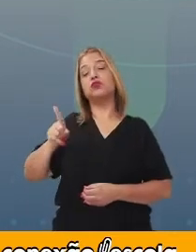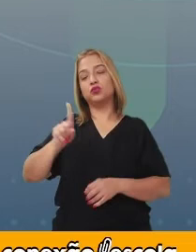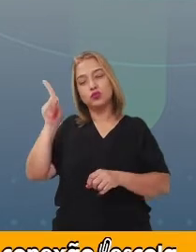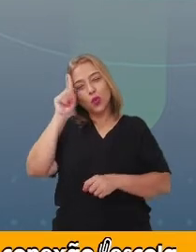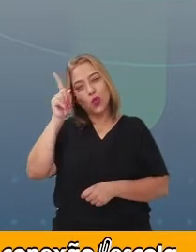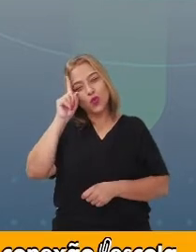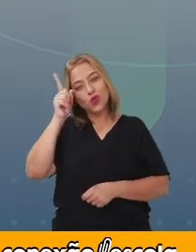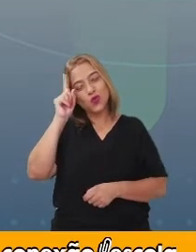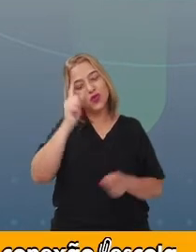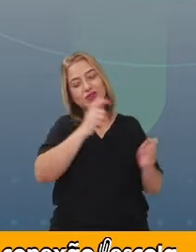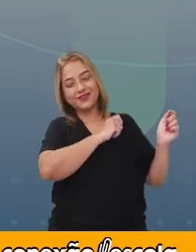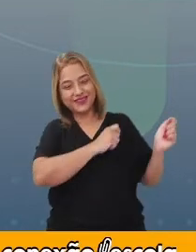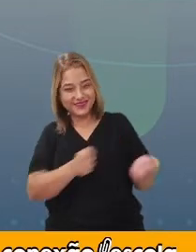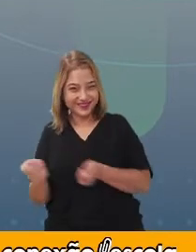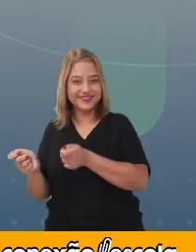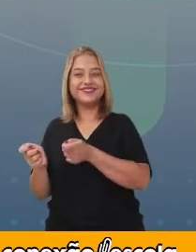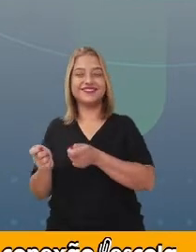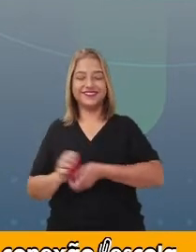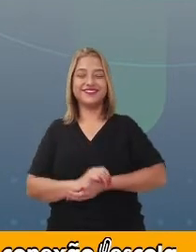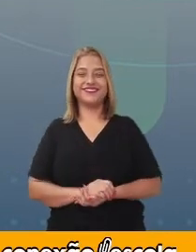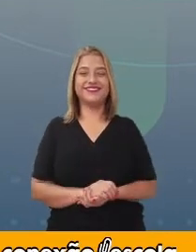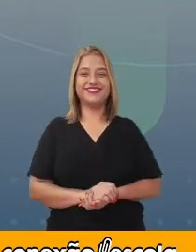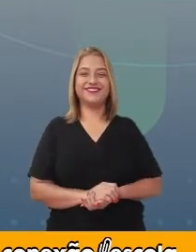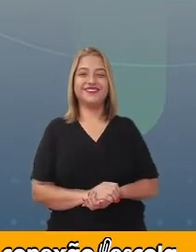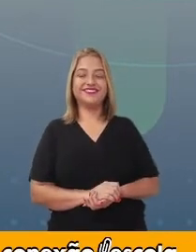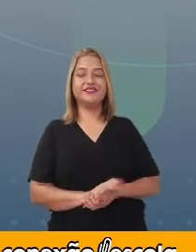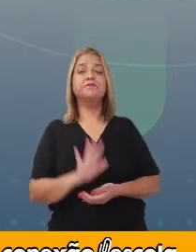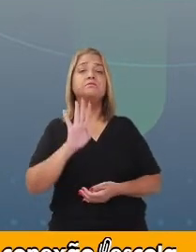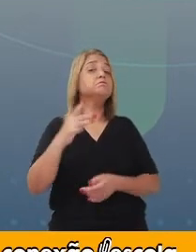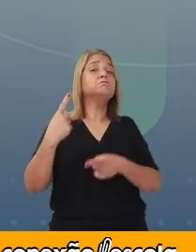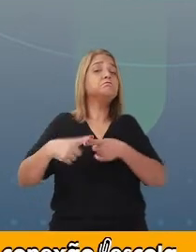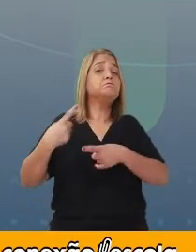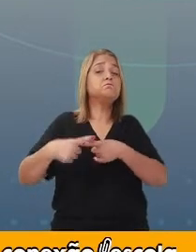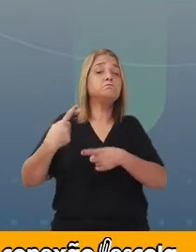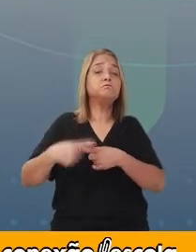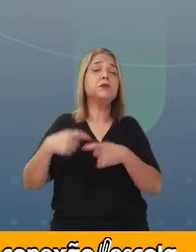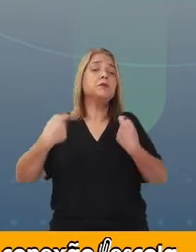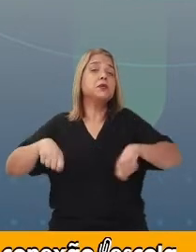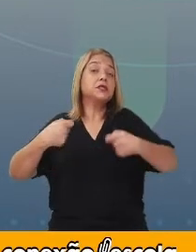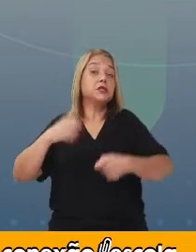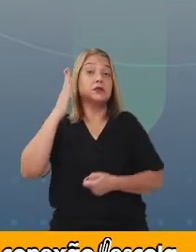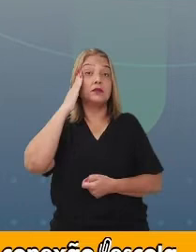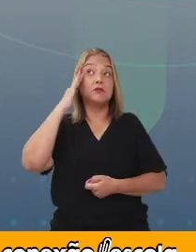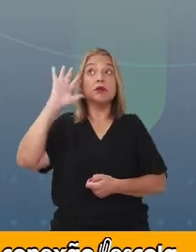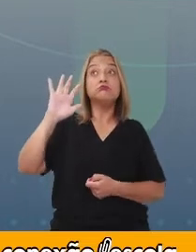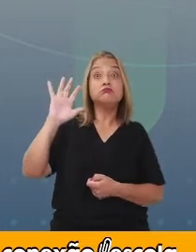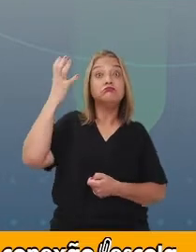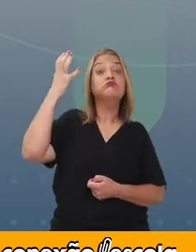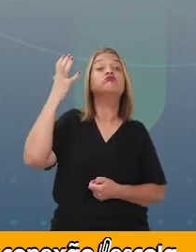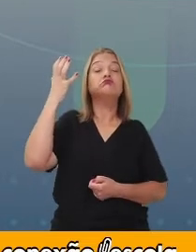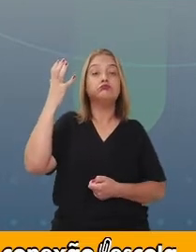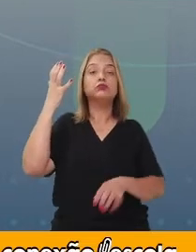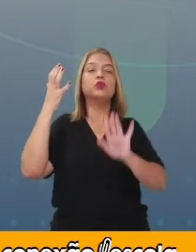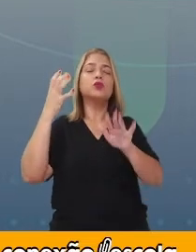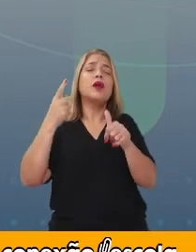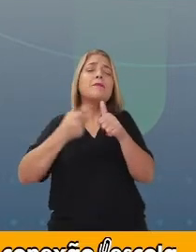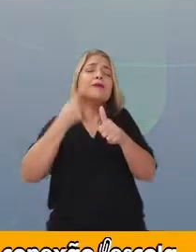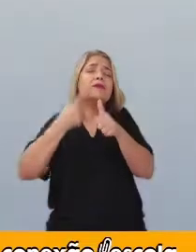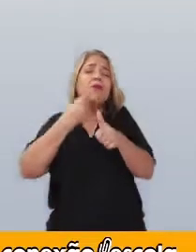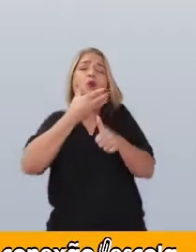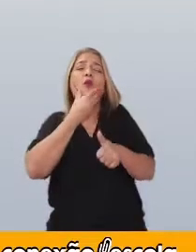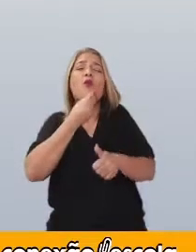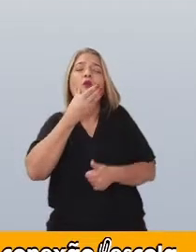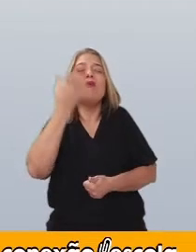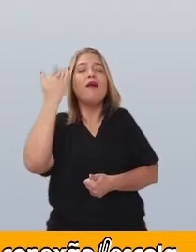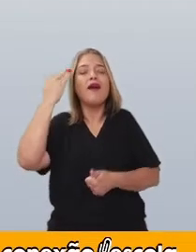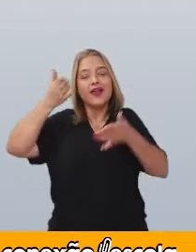tempo diário. Mas por quê, né? Continuando a medir o tempo. Os primeiros homens